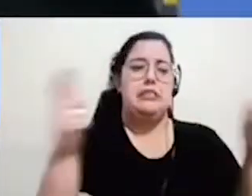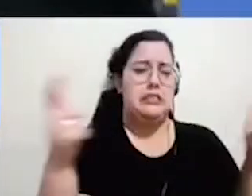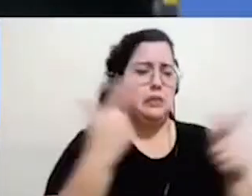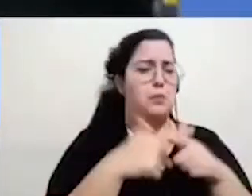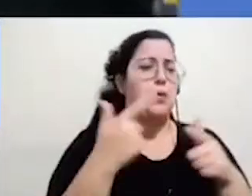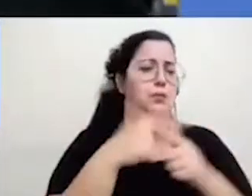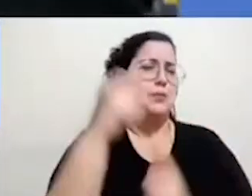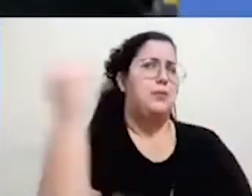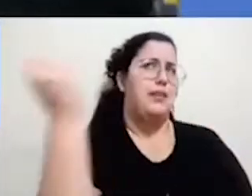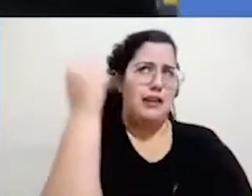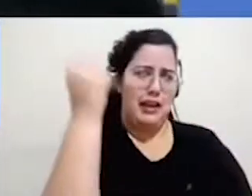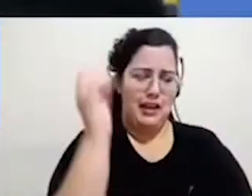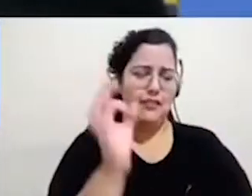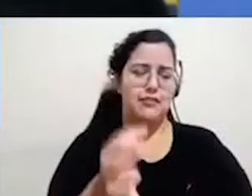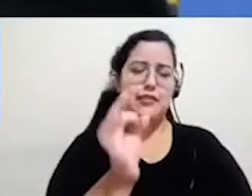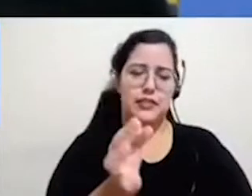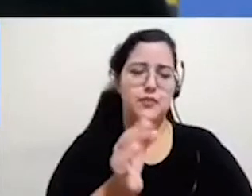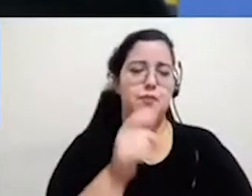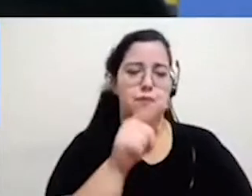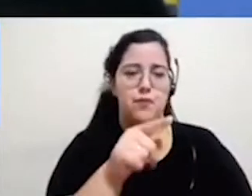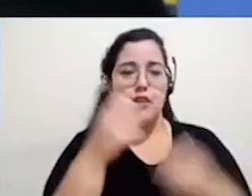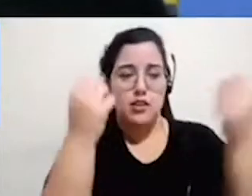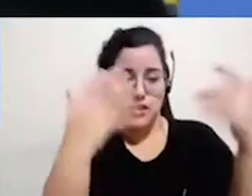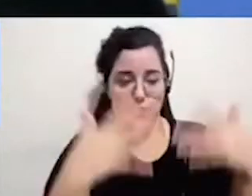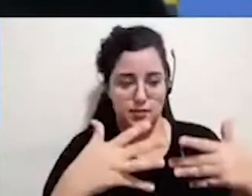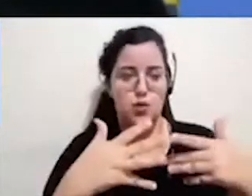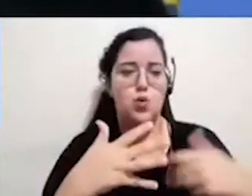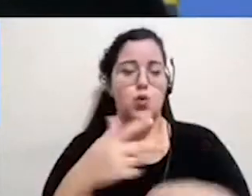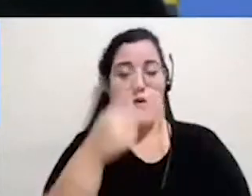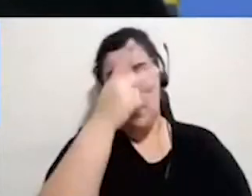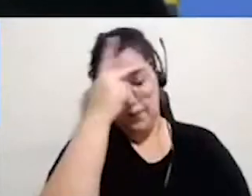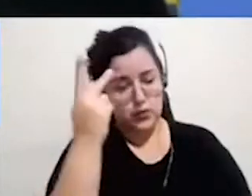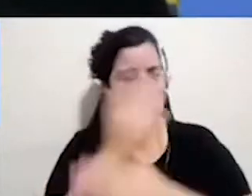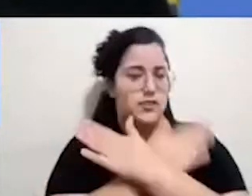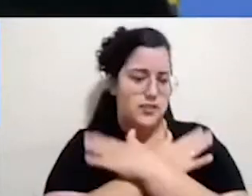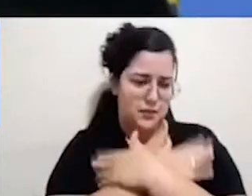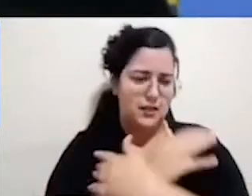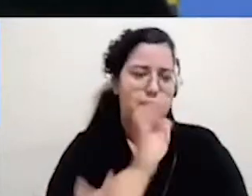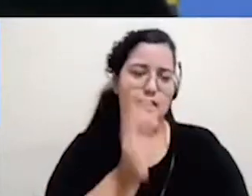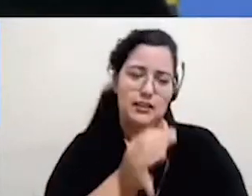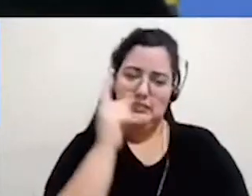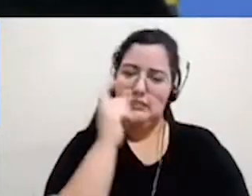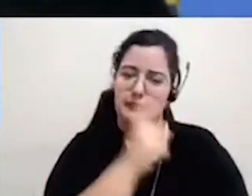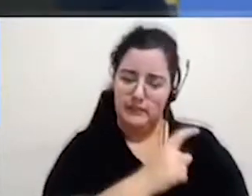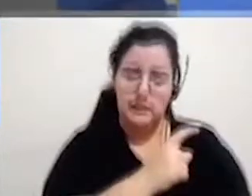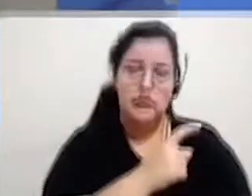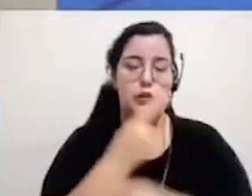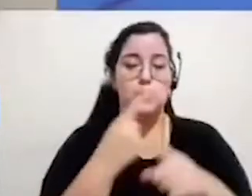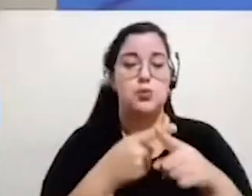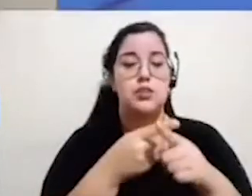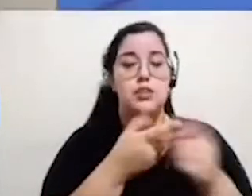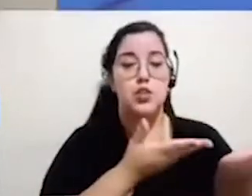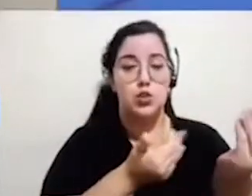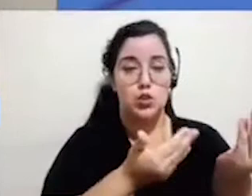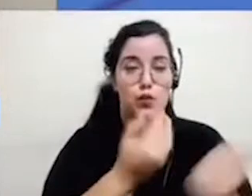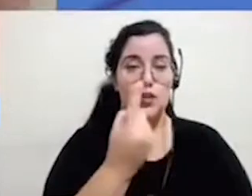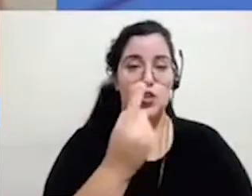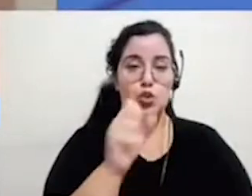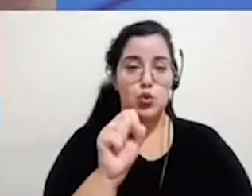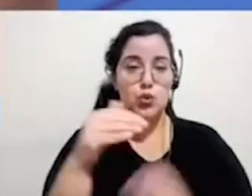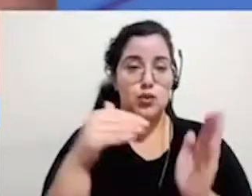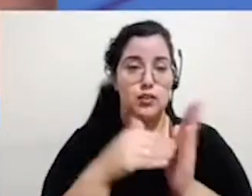Para somar, né, a esses dados que você está trazendo, que é exatamente isso, quer dizer, os jovens de 18 a 24 anos,